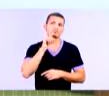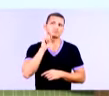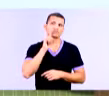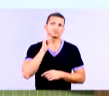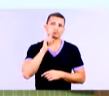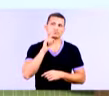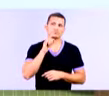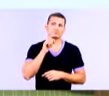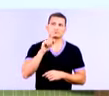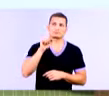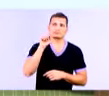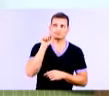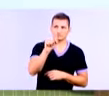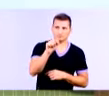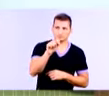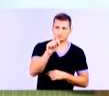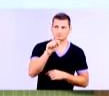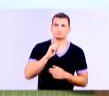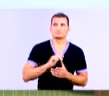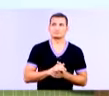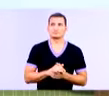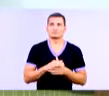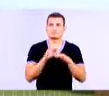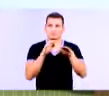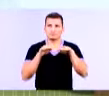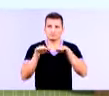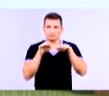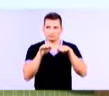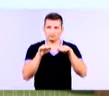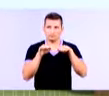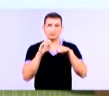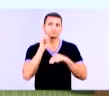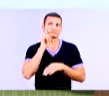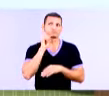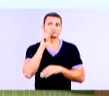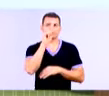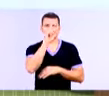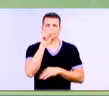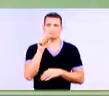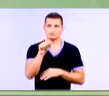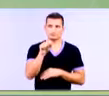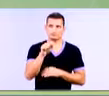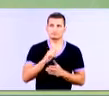de programação Java, ela utiliza o padrão americano, lá é ponto.